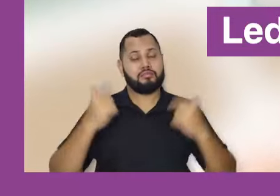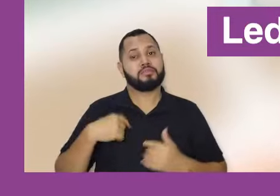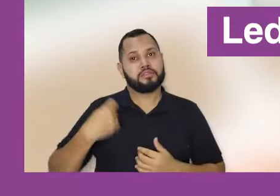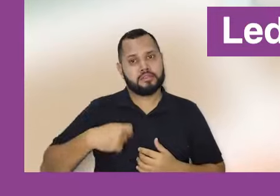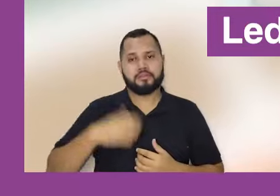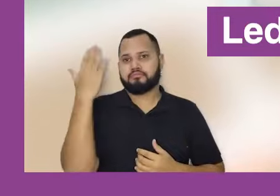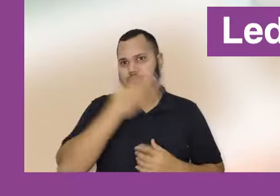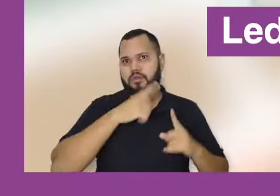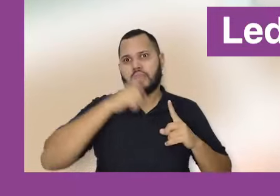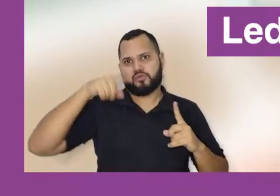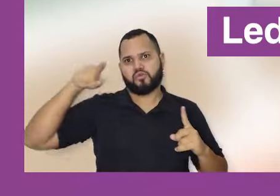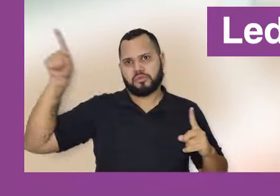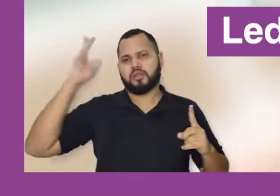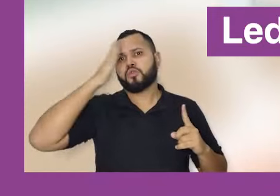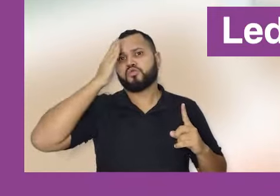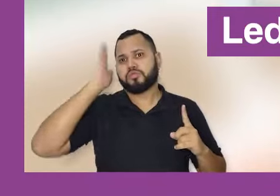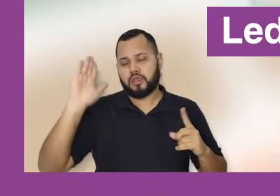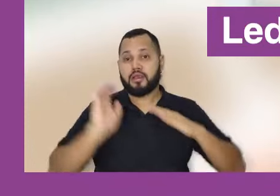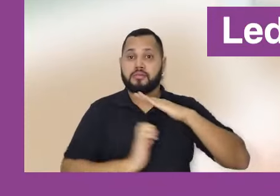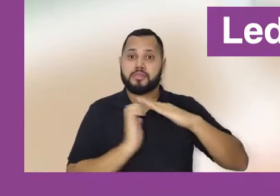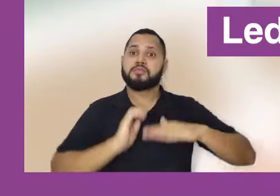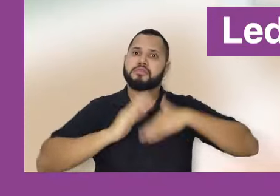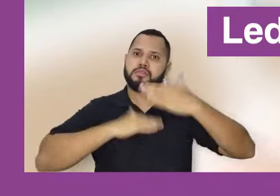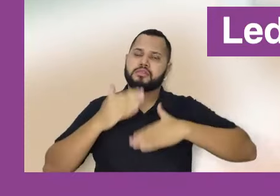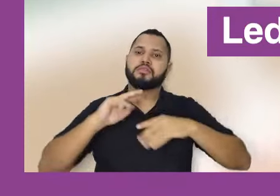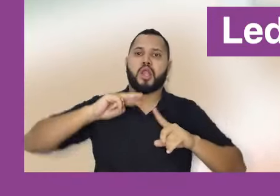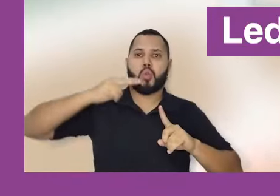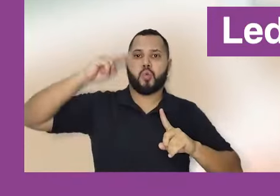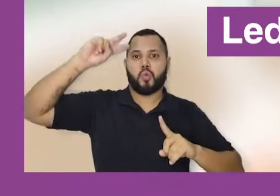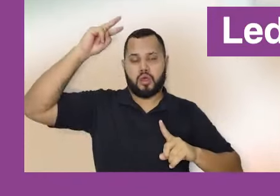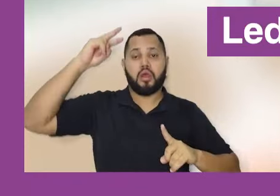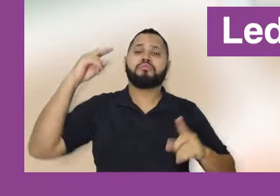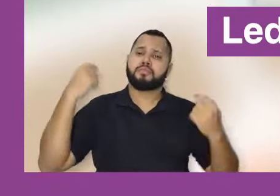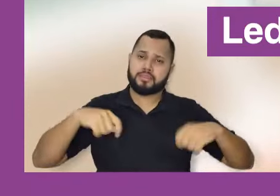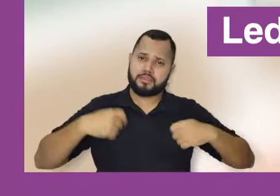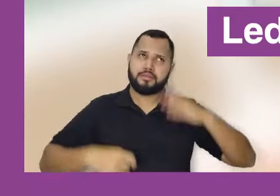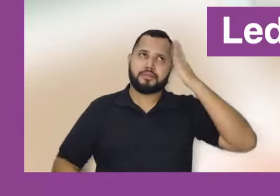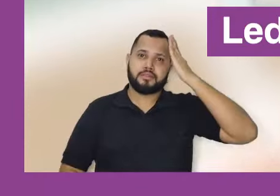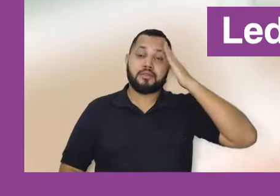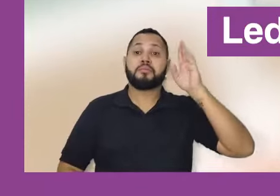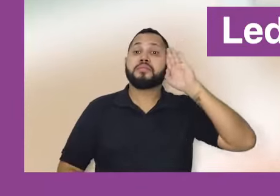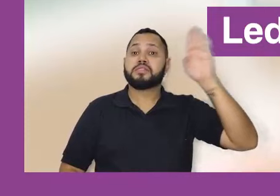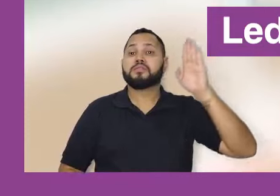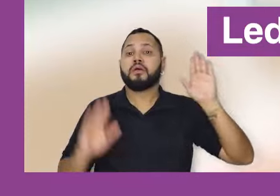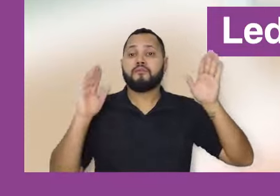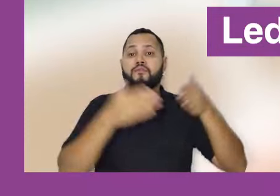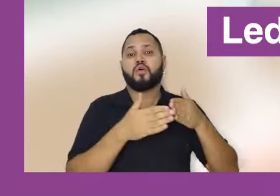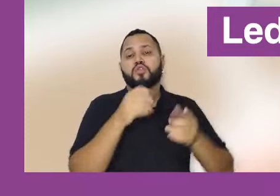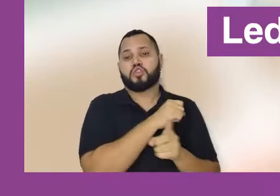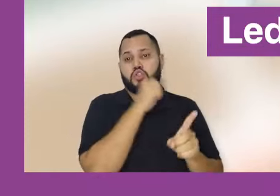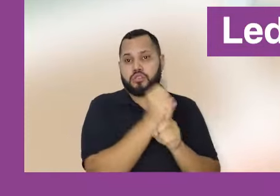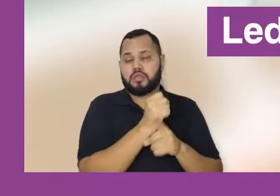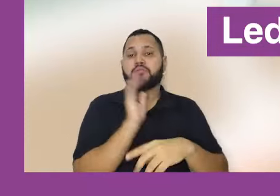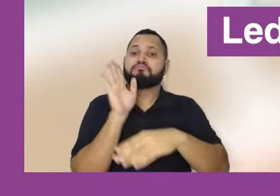precisa entregar resultados é óbvio que uma empresa precisa ser lucrativa inclusive investir nas ações sociais